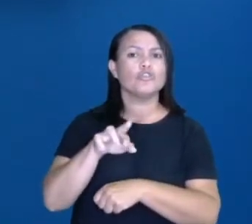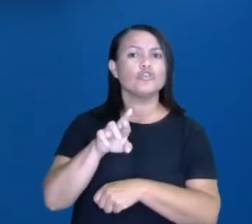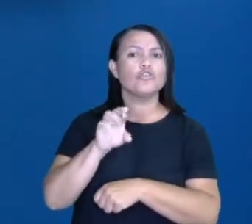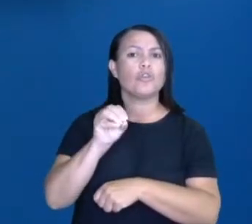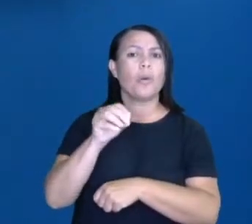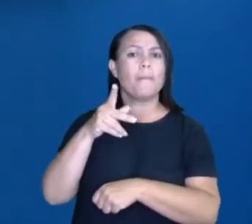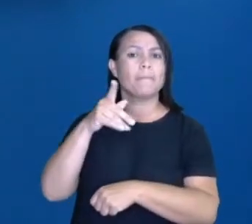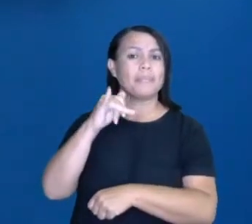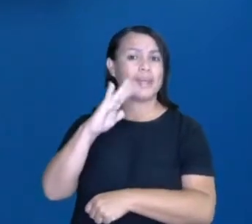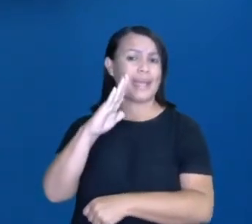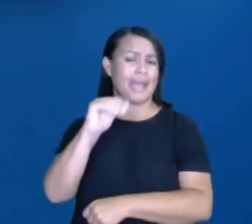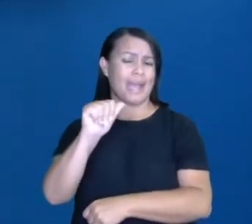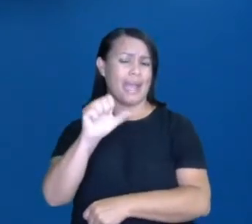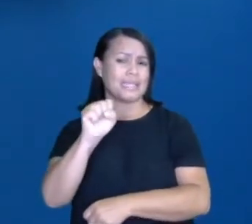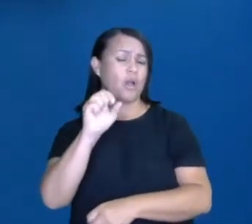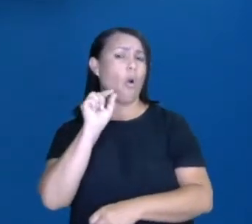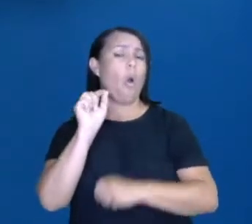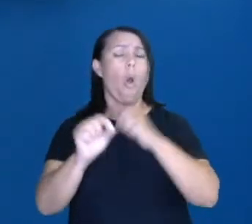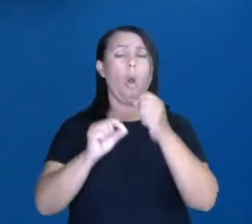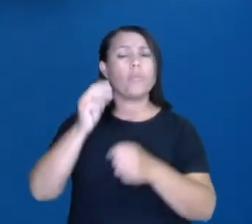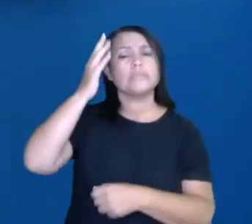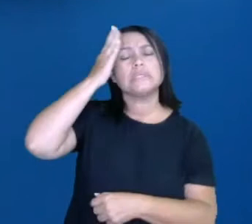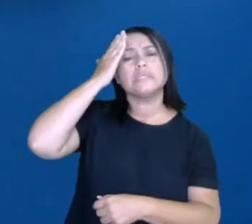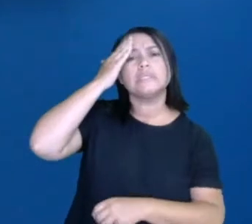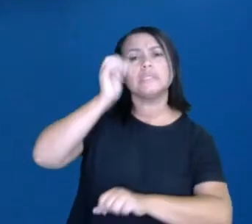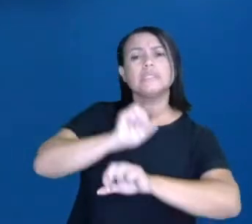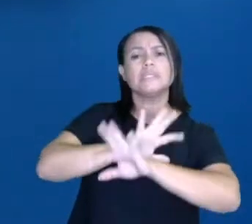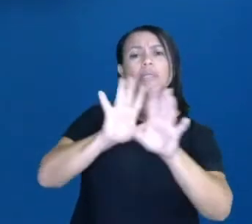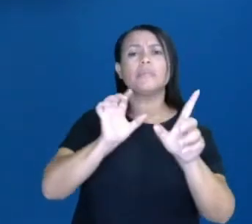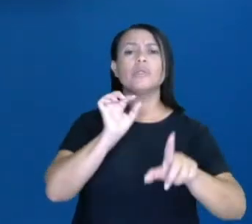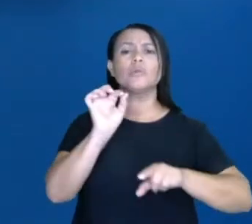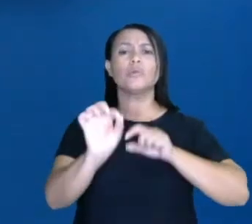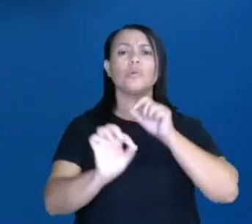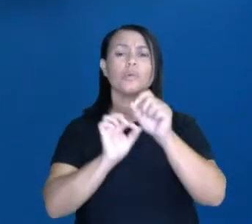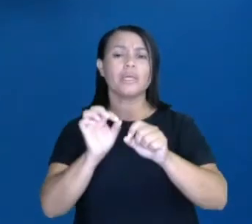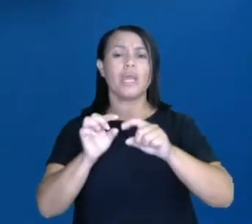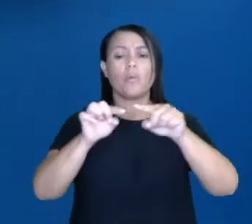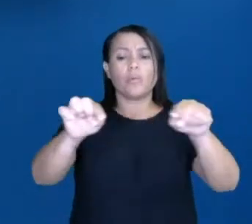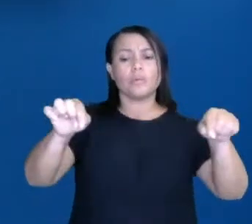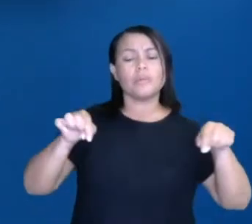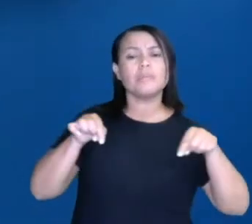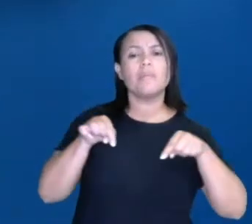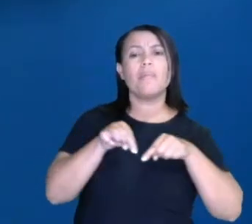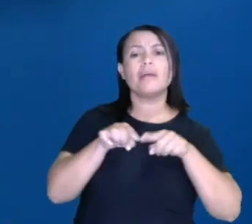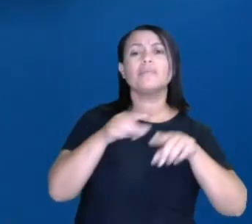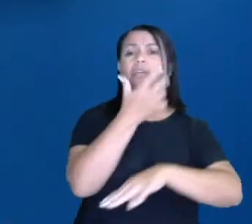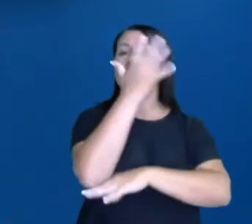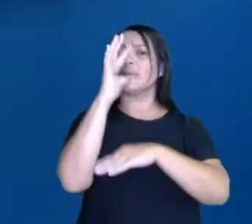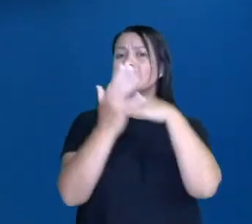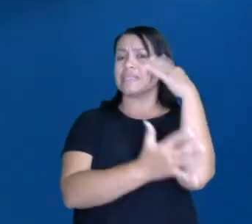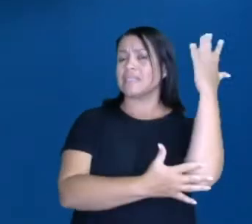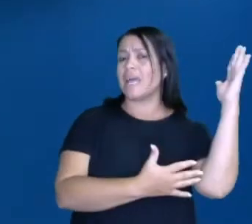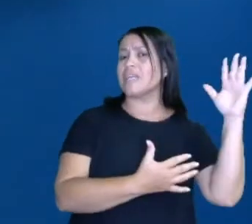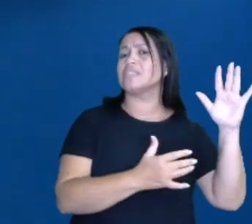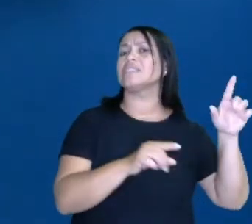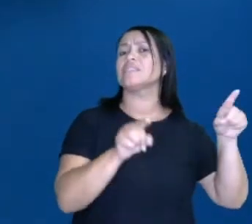gente compreender, o espaço geográfico é a junção da paisagem humanizada e a paisagem